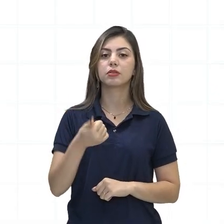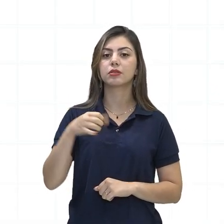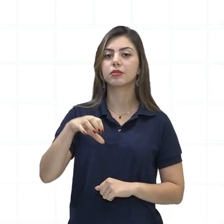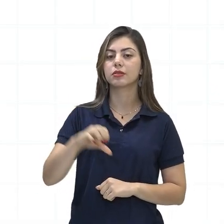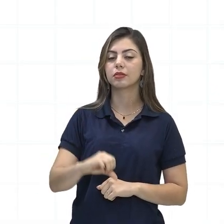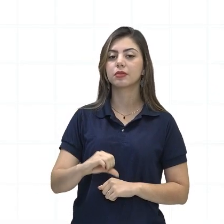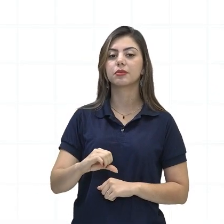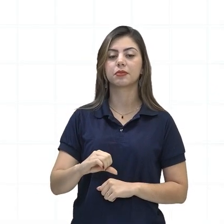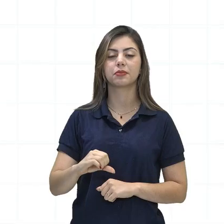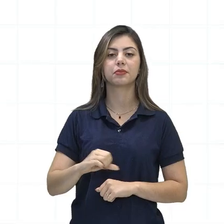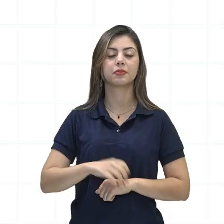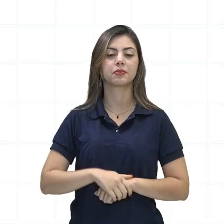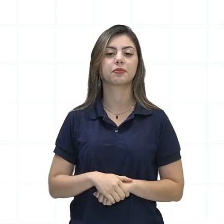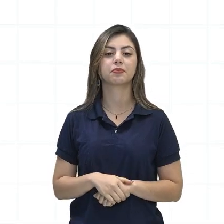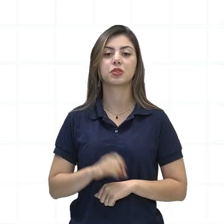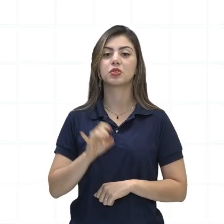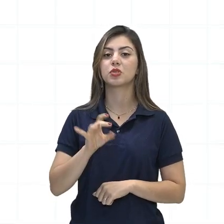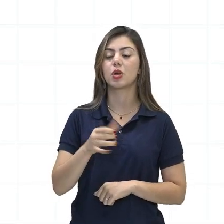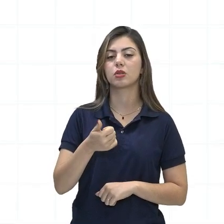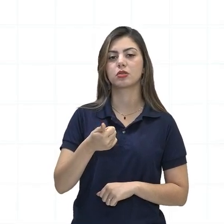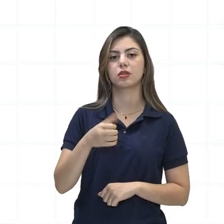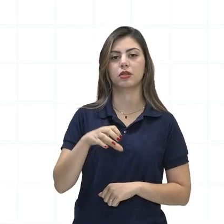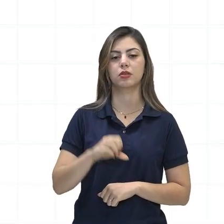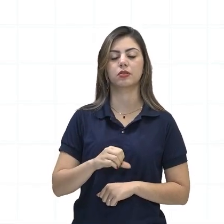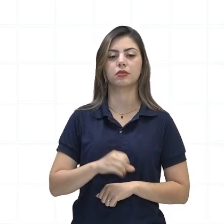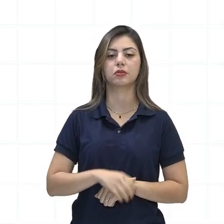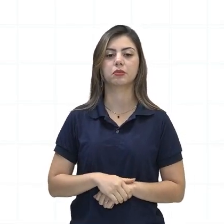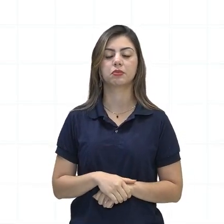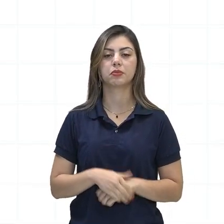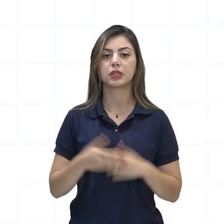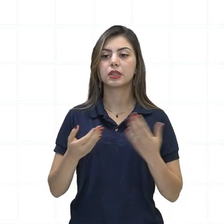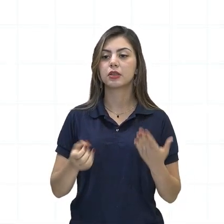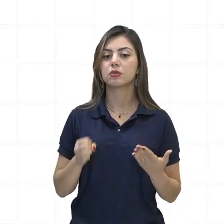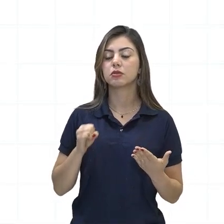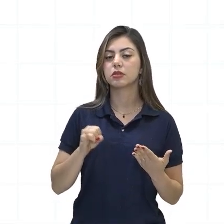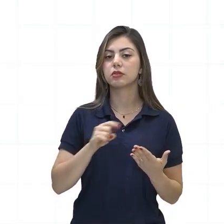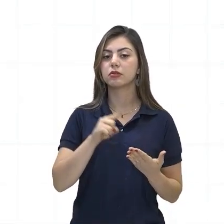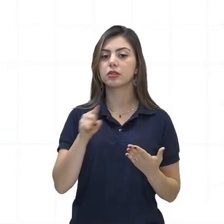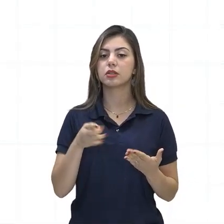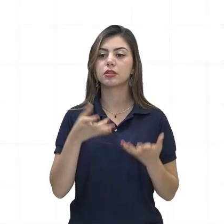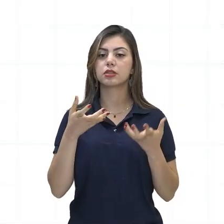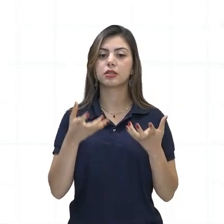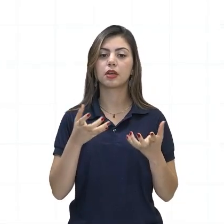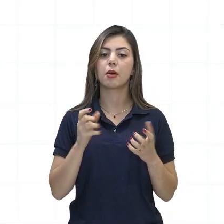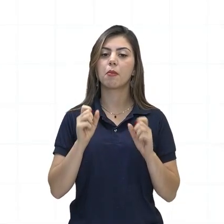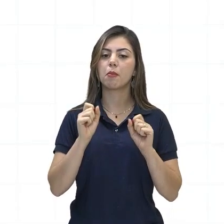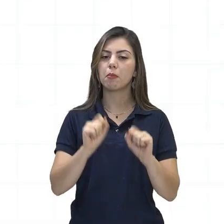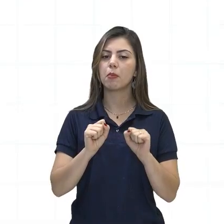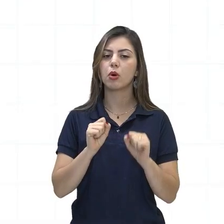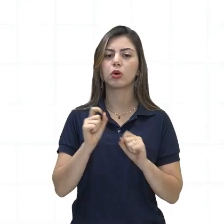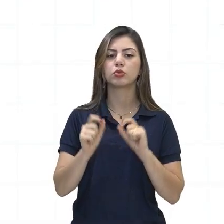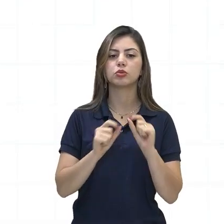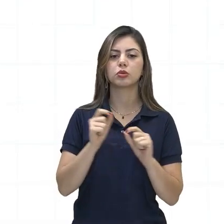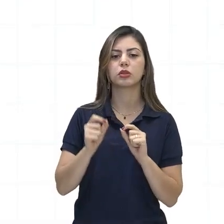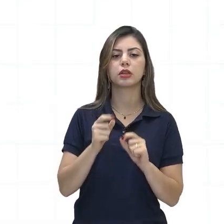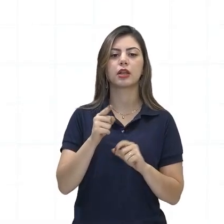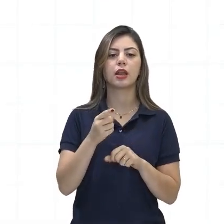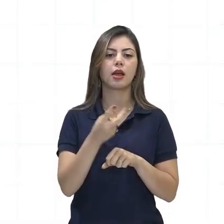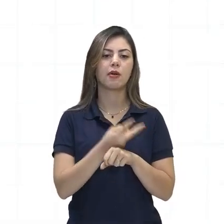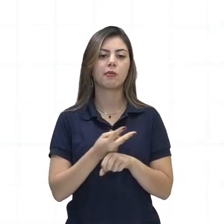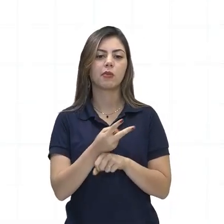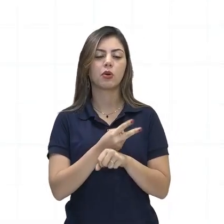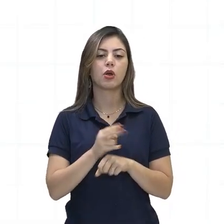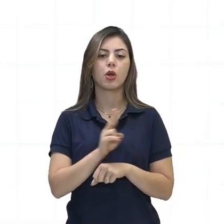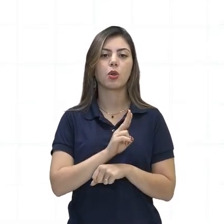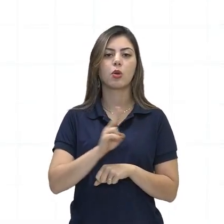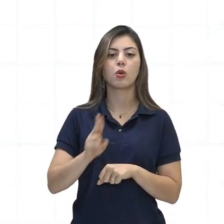de 19, apenas 19. E aí, caso vocês queiram, vocês podem jogar lá no buscador justamente o nome